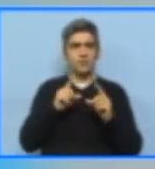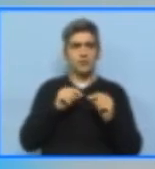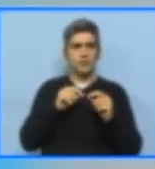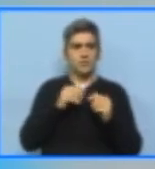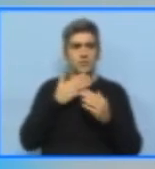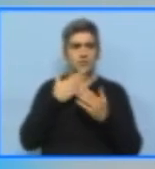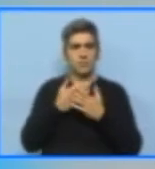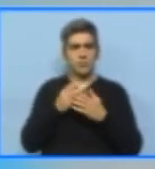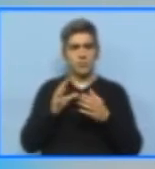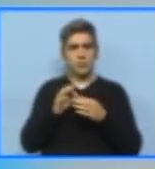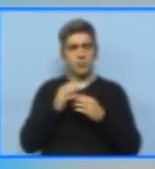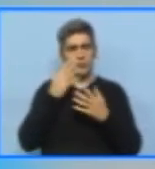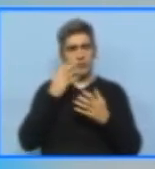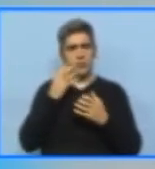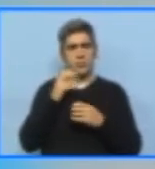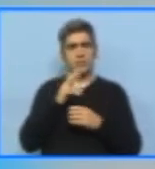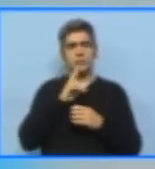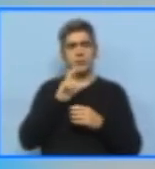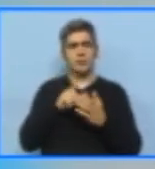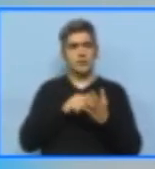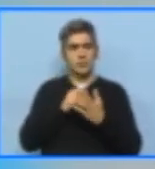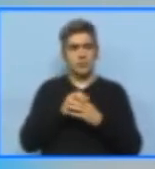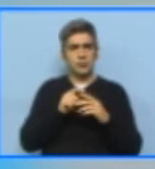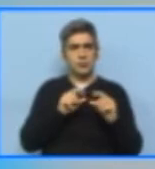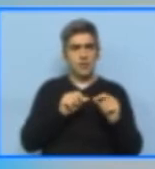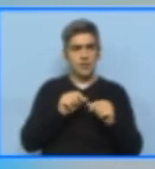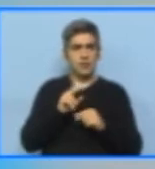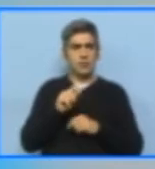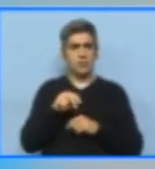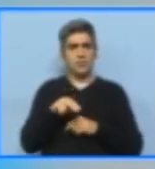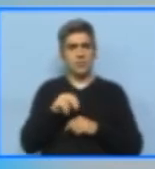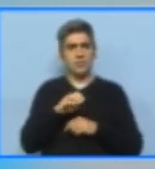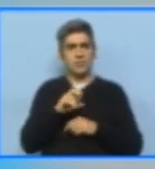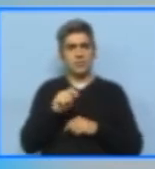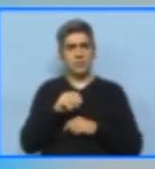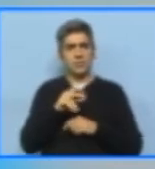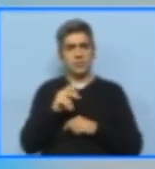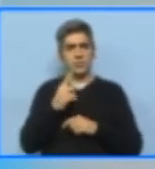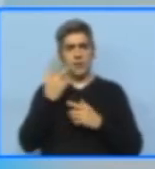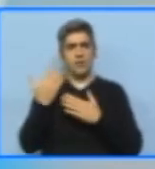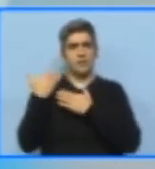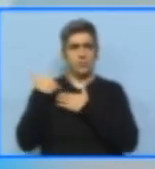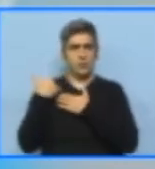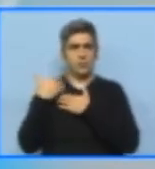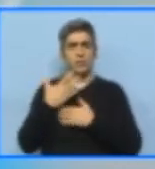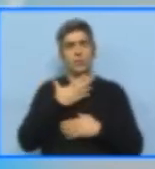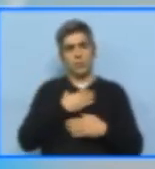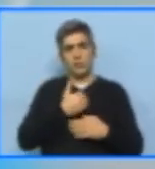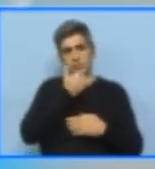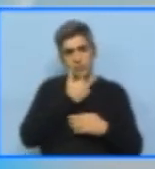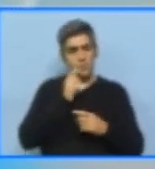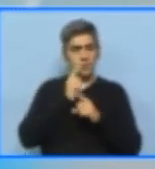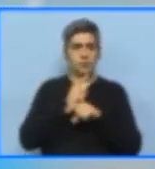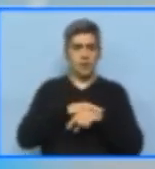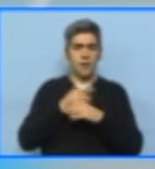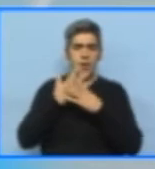rádio que associa à notoriedade, e a resposta ser sempre Rádio Renascença, para mim é uma enorme responsabilidade. Um grande gosto, mas uma